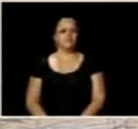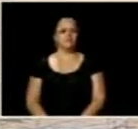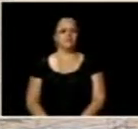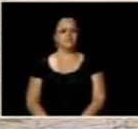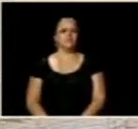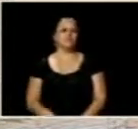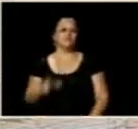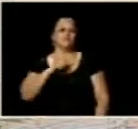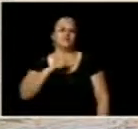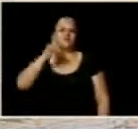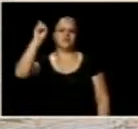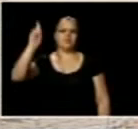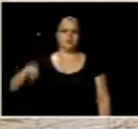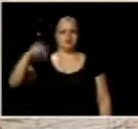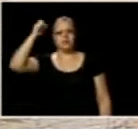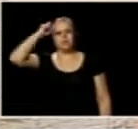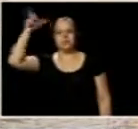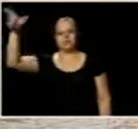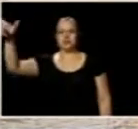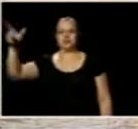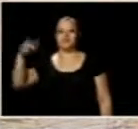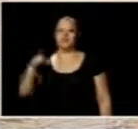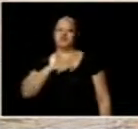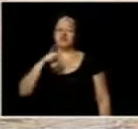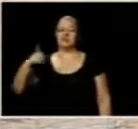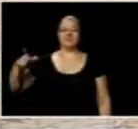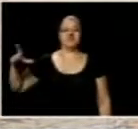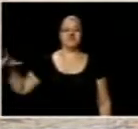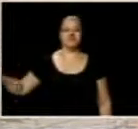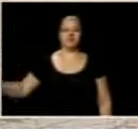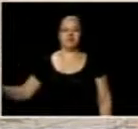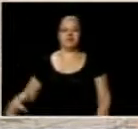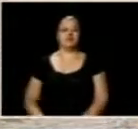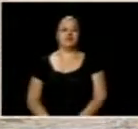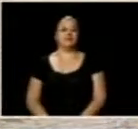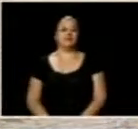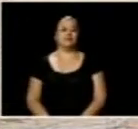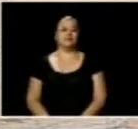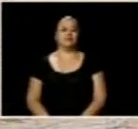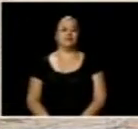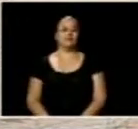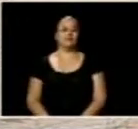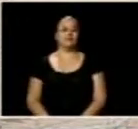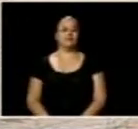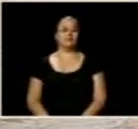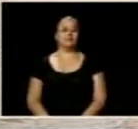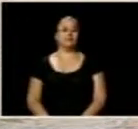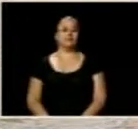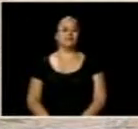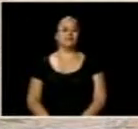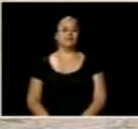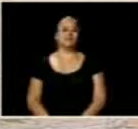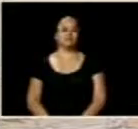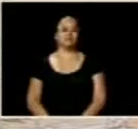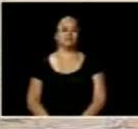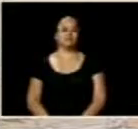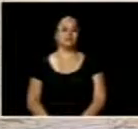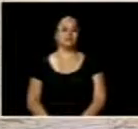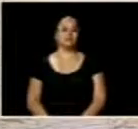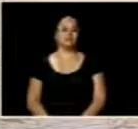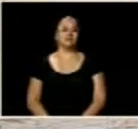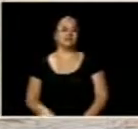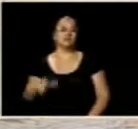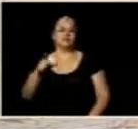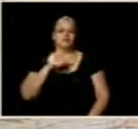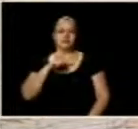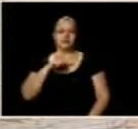de cultura? Não tem. Não, ele poderia entregar para nós. Quer dizer, e aí? Agora nós temos uma TV Câmara aqui que é do povo, para